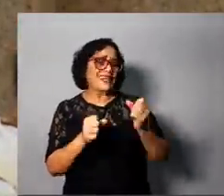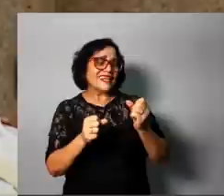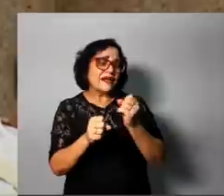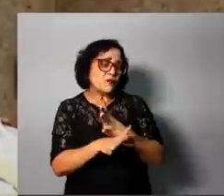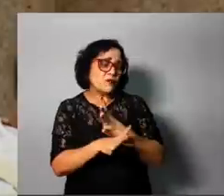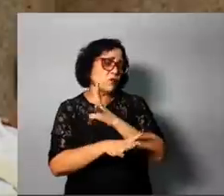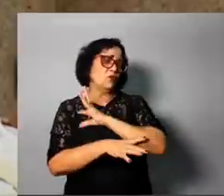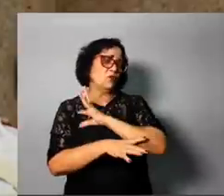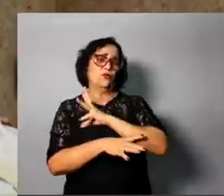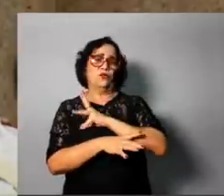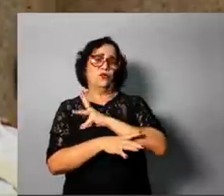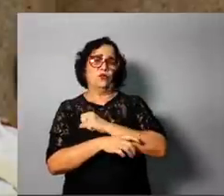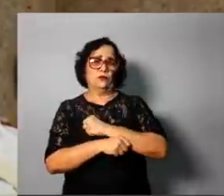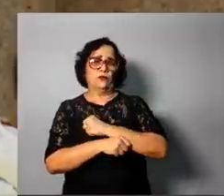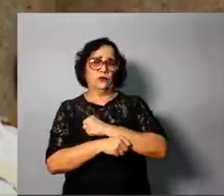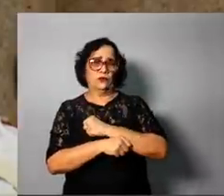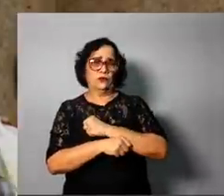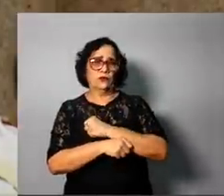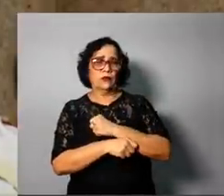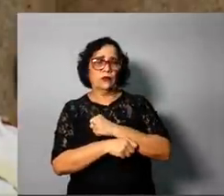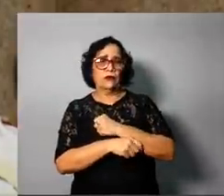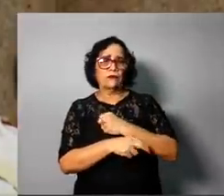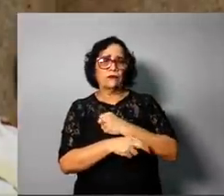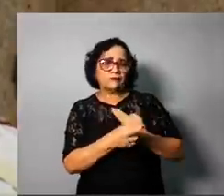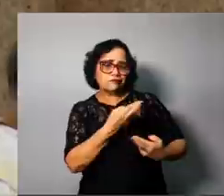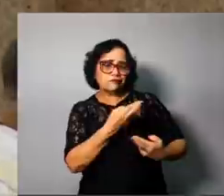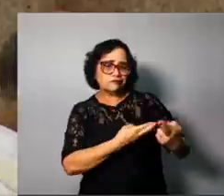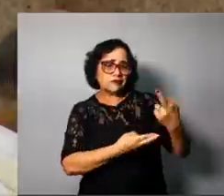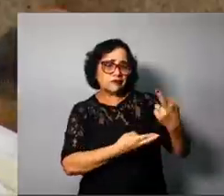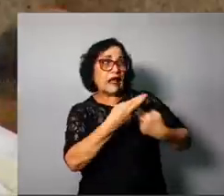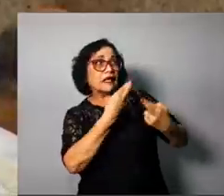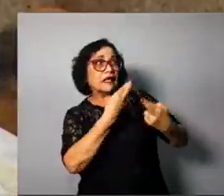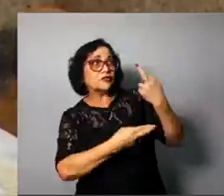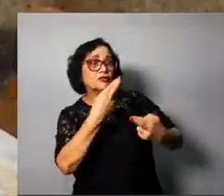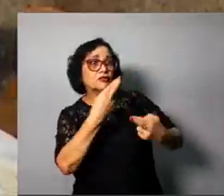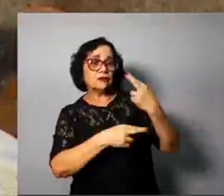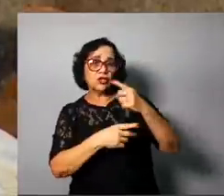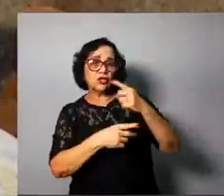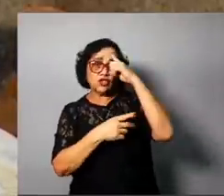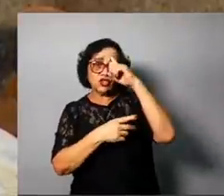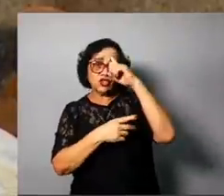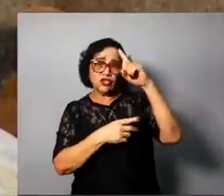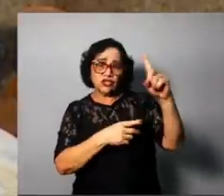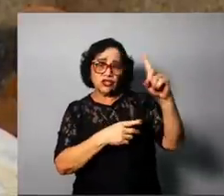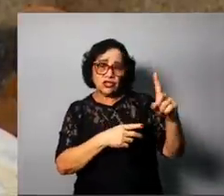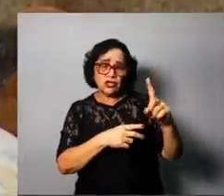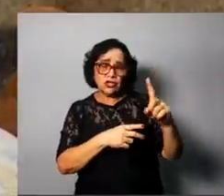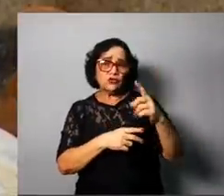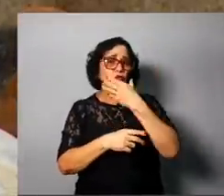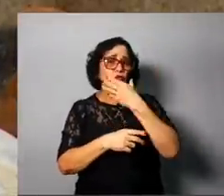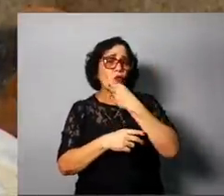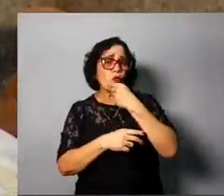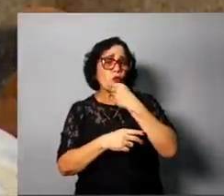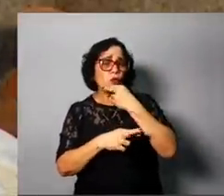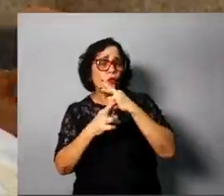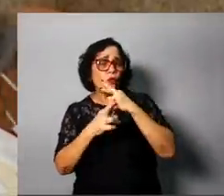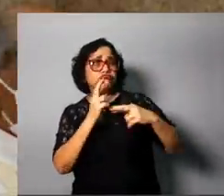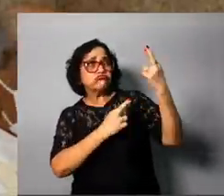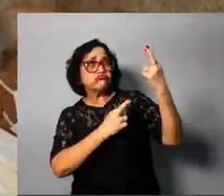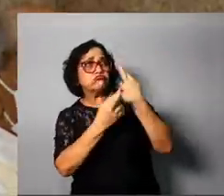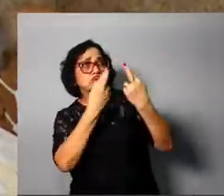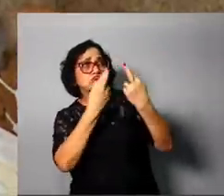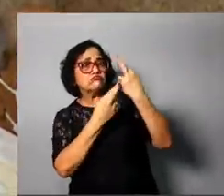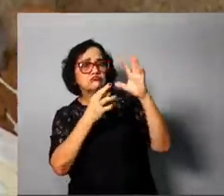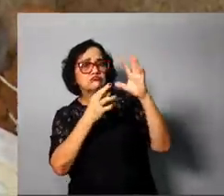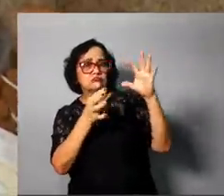amor. O relacionamento entre Deus e o homem se exauriu. Não está